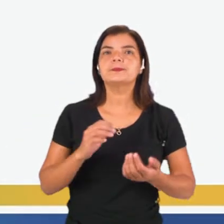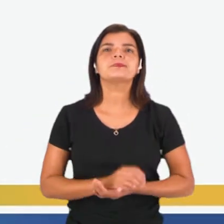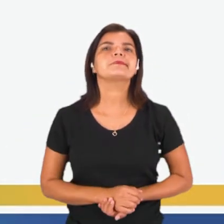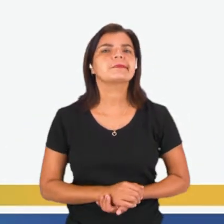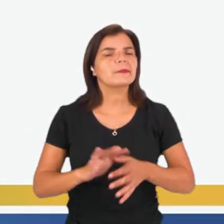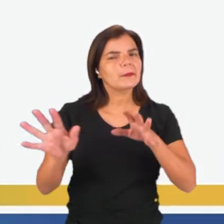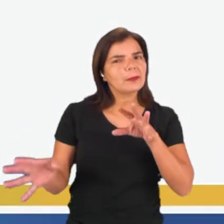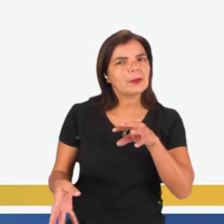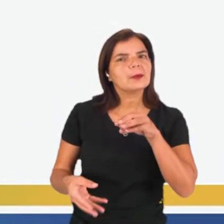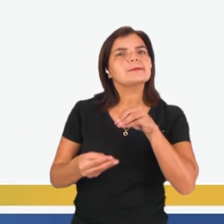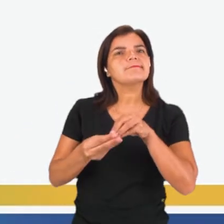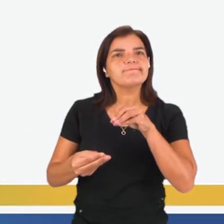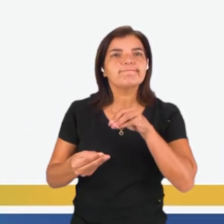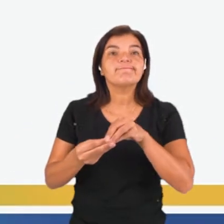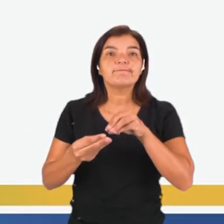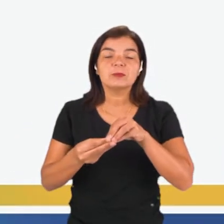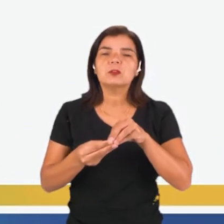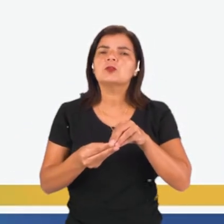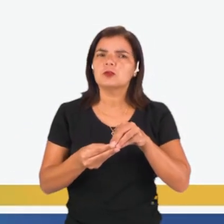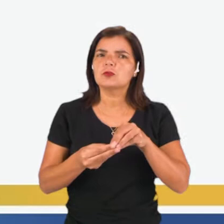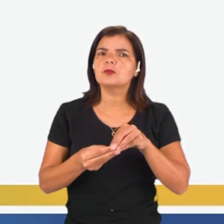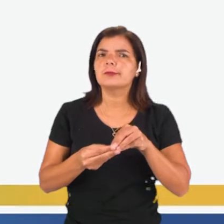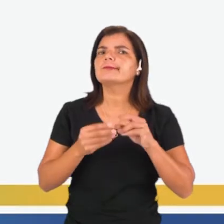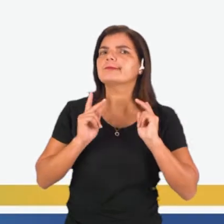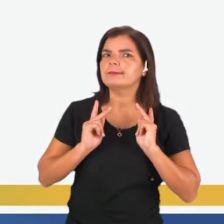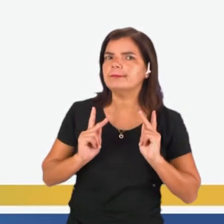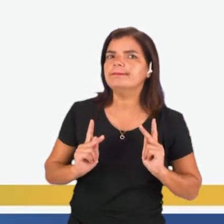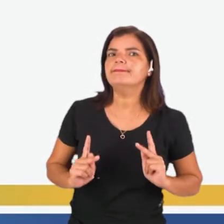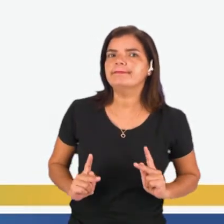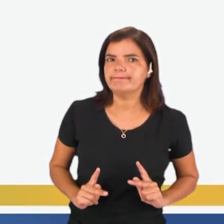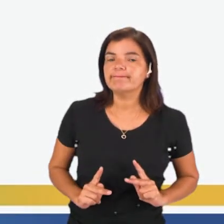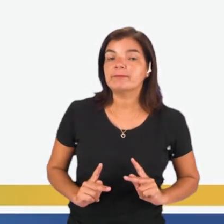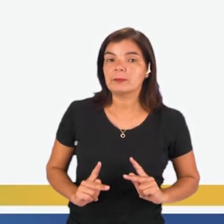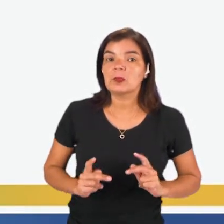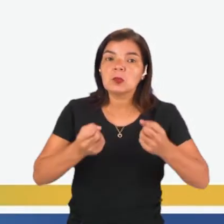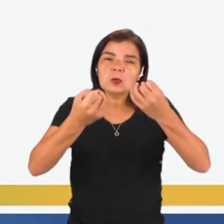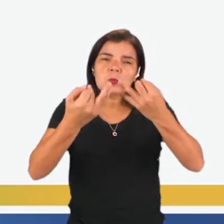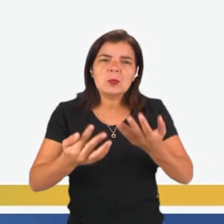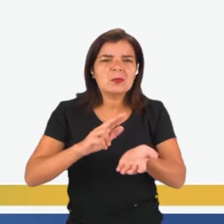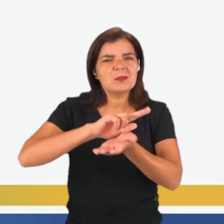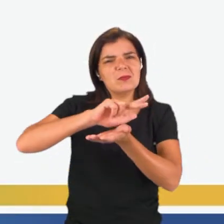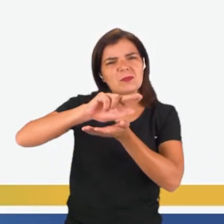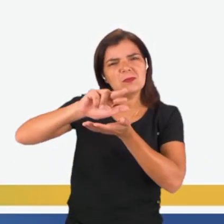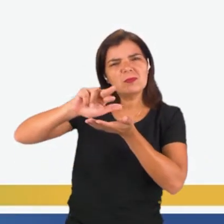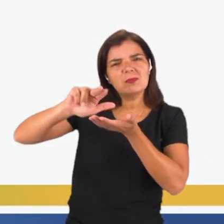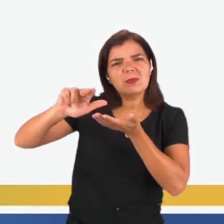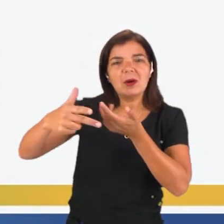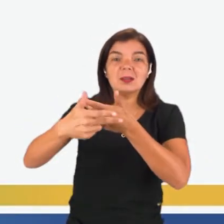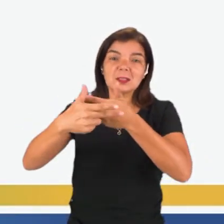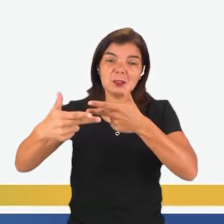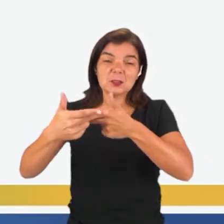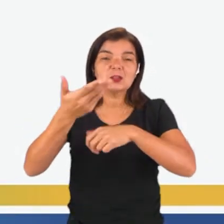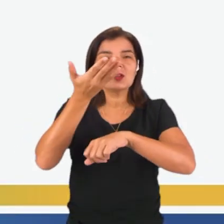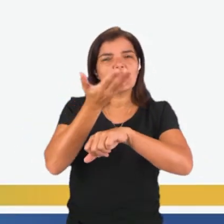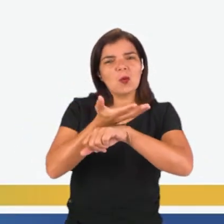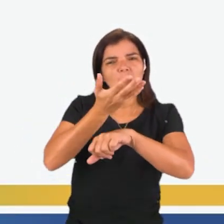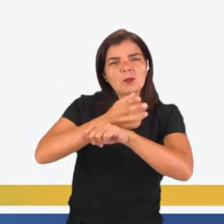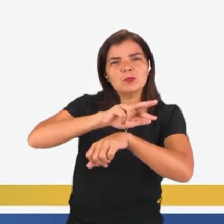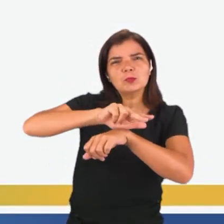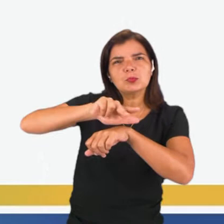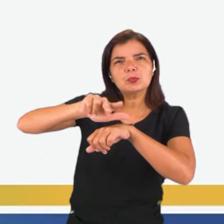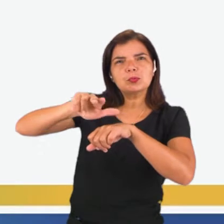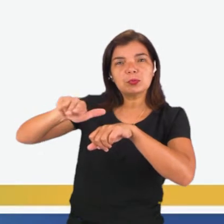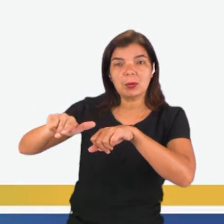da implementação de disciplinas que abordem as questões sobre diversidade, pluralidade e